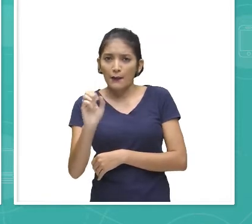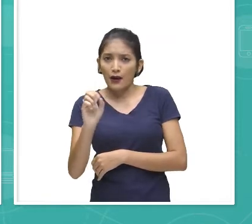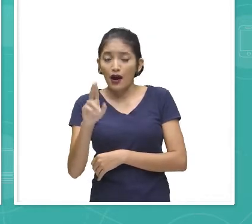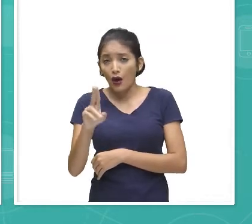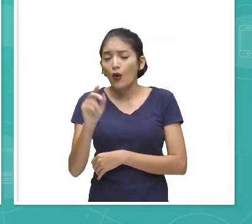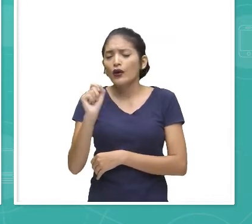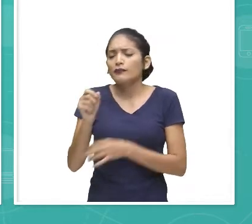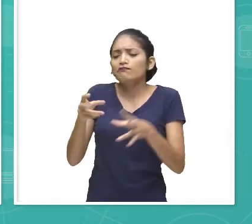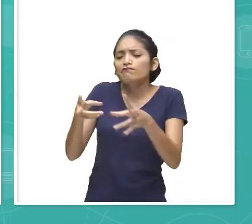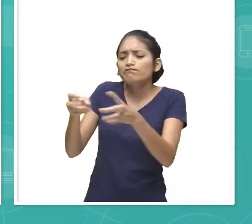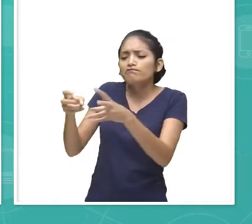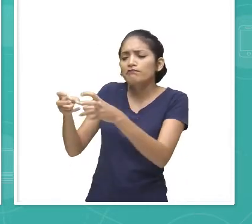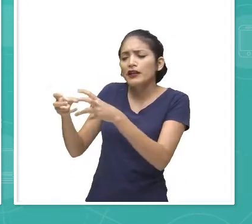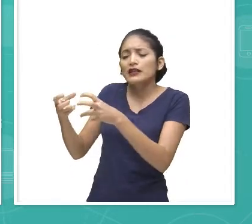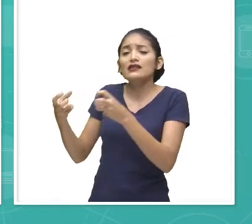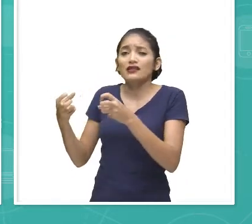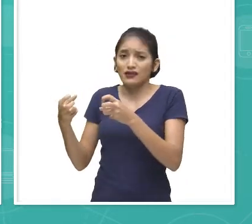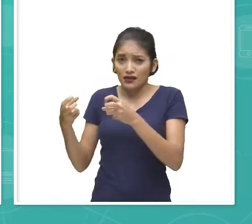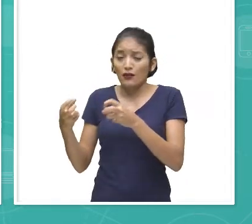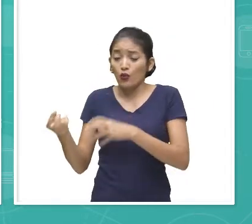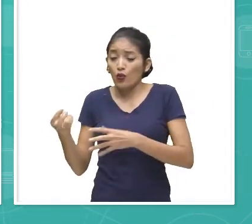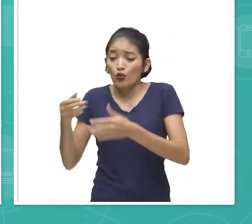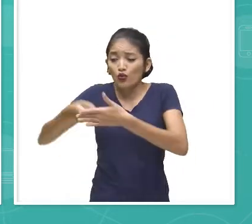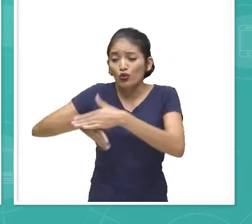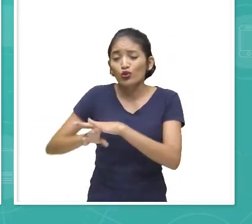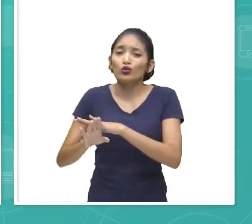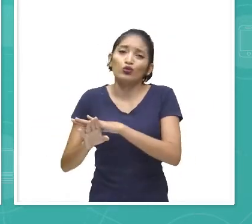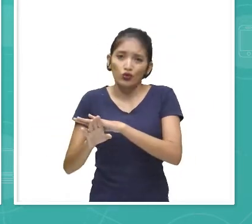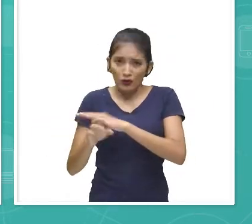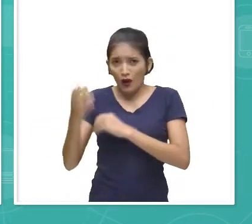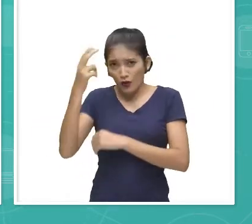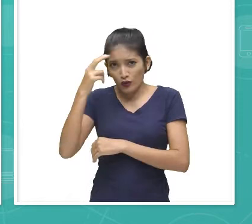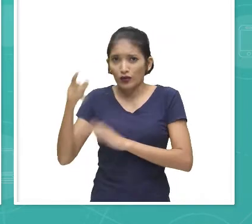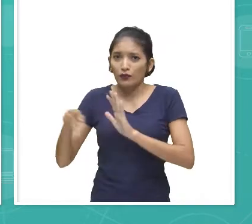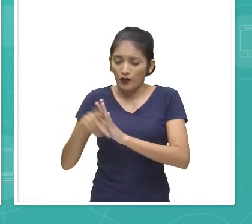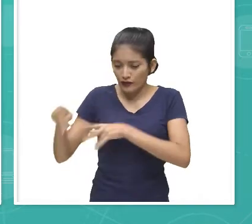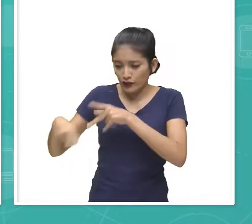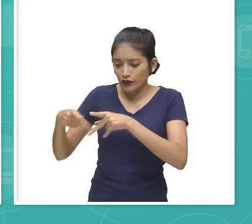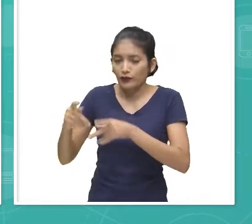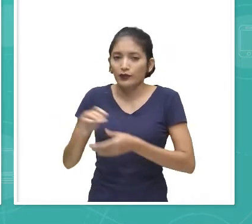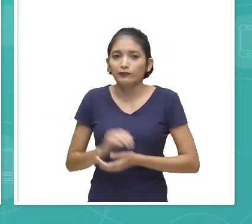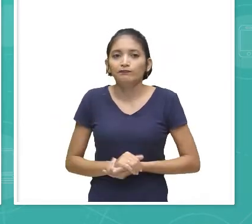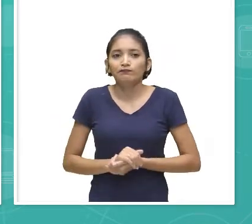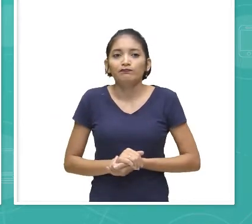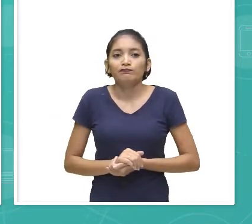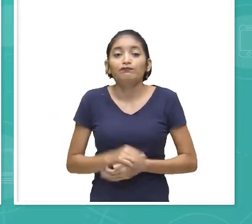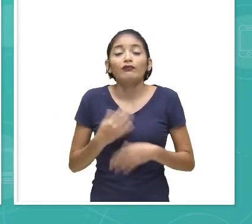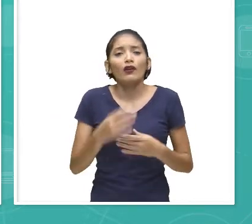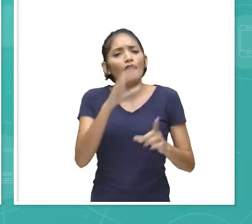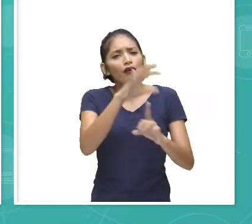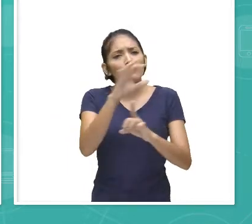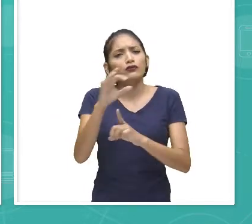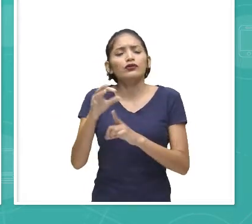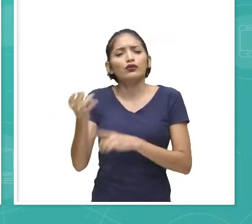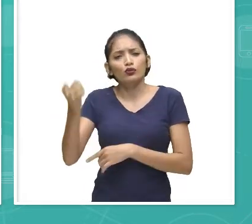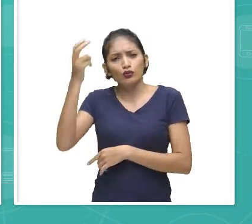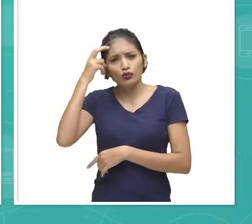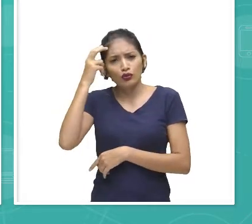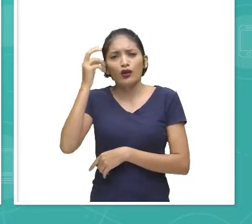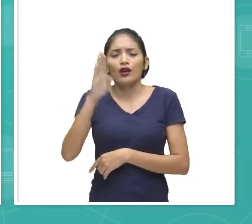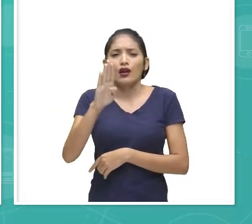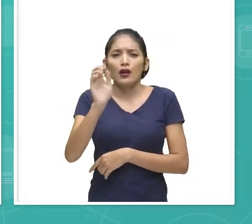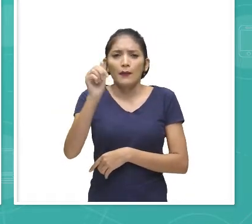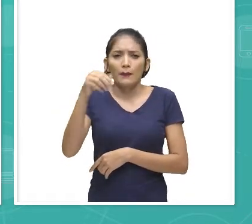bastante essa presença desses povos, né? Então vamos ver aí, influência cultural dos bantus no Brasil. Palavras